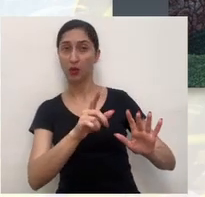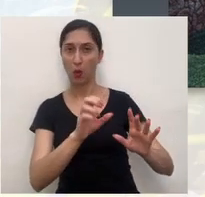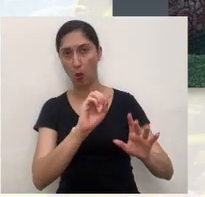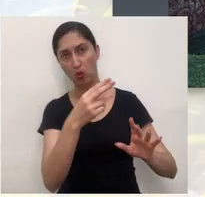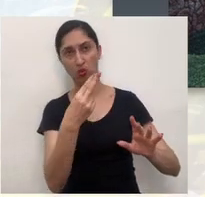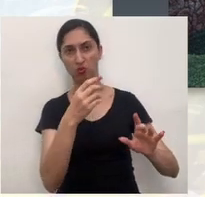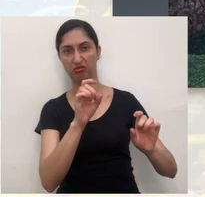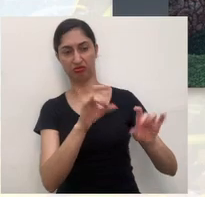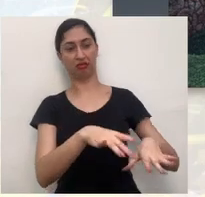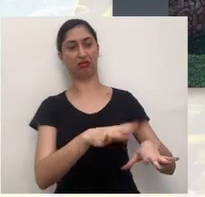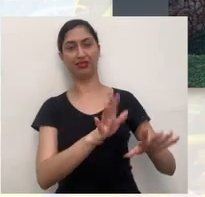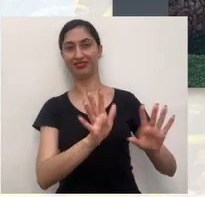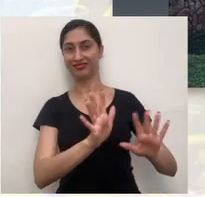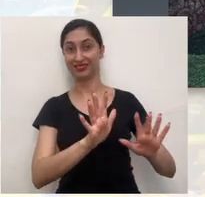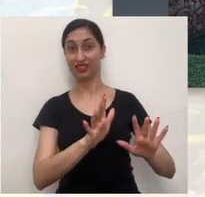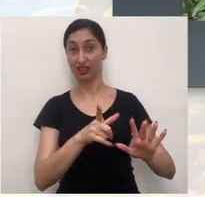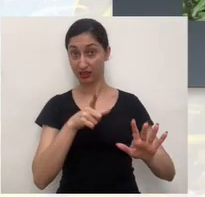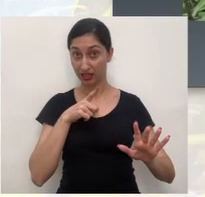Vamos em frente.